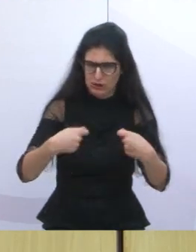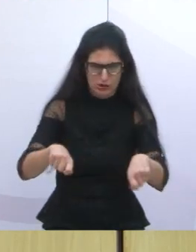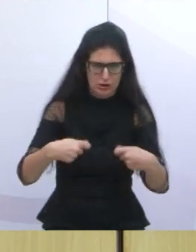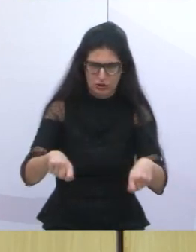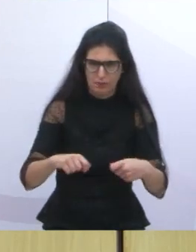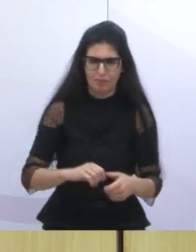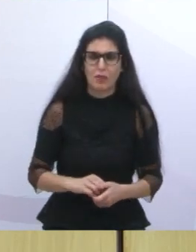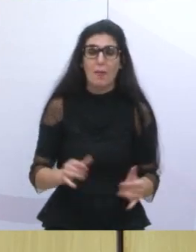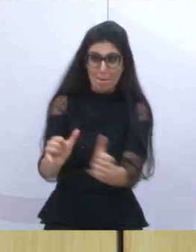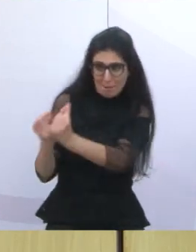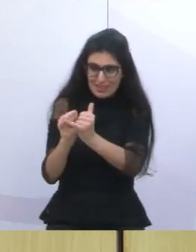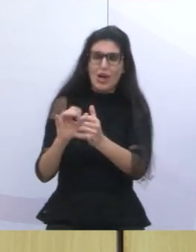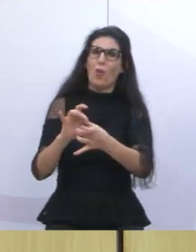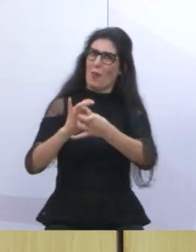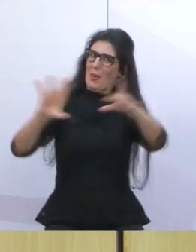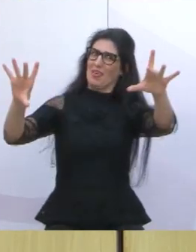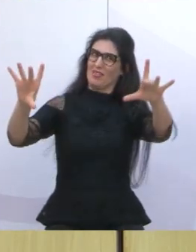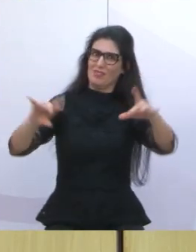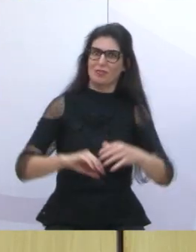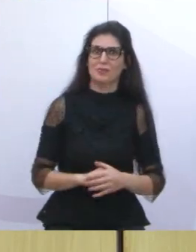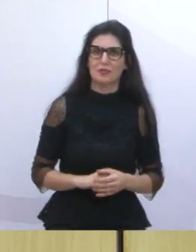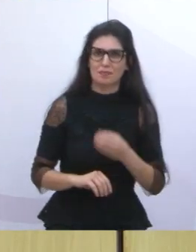Autoriza o protesto